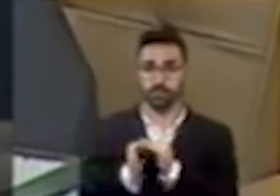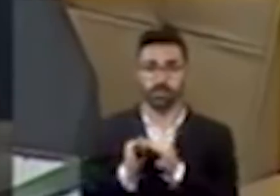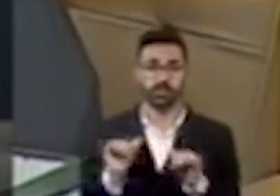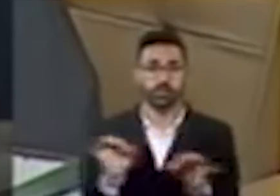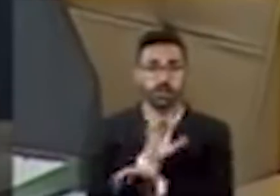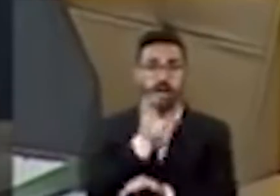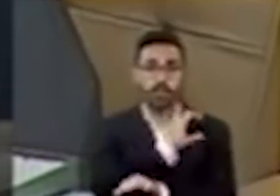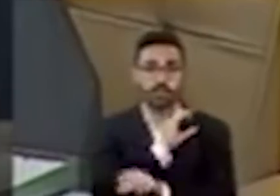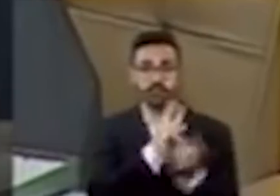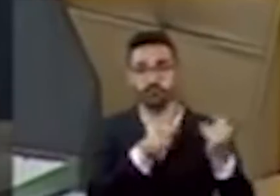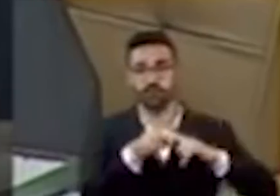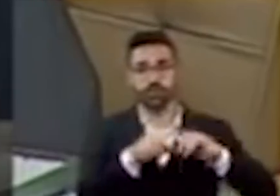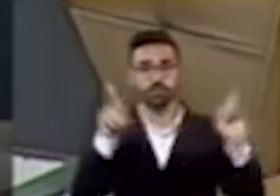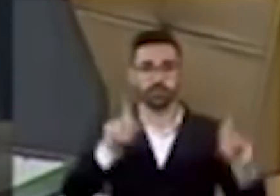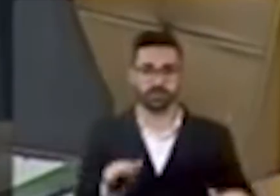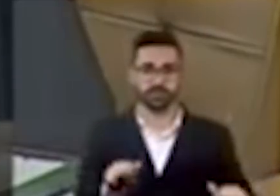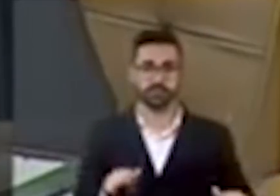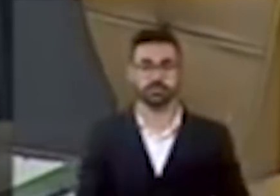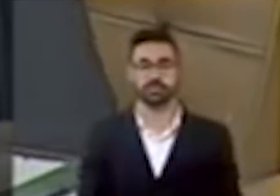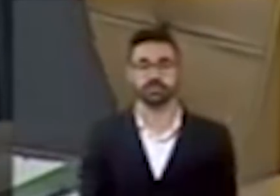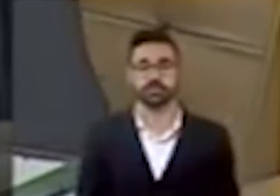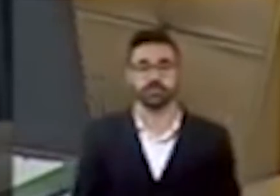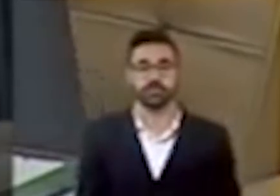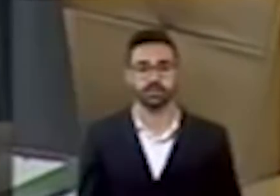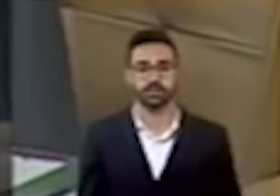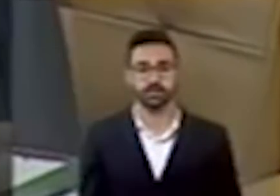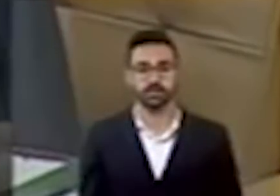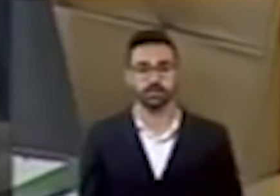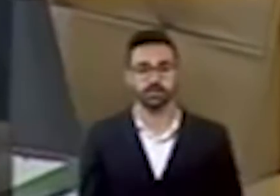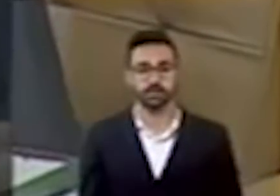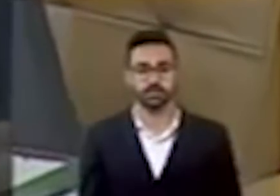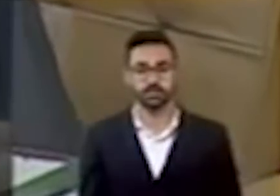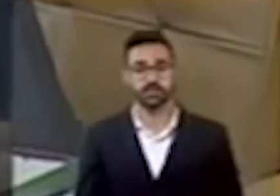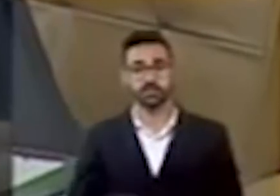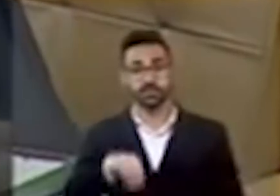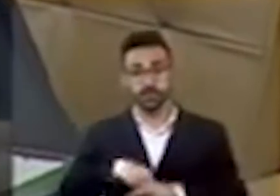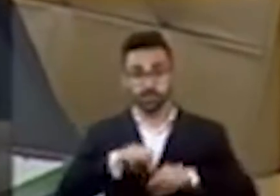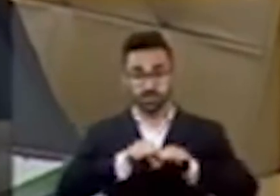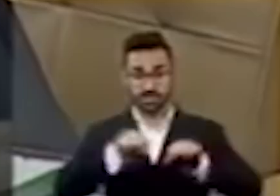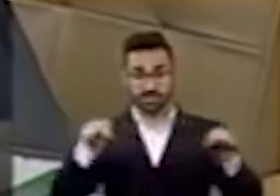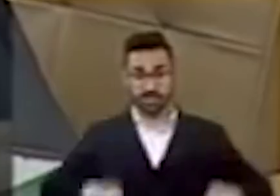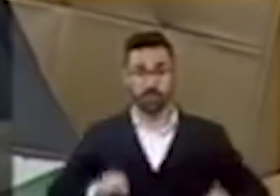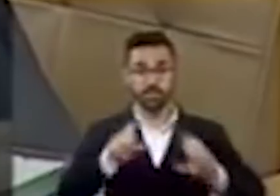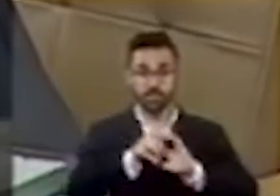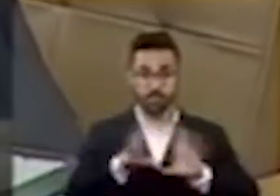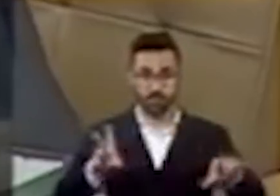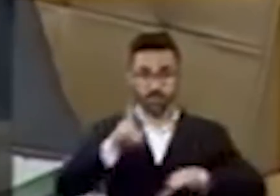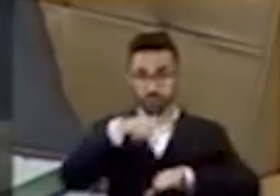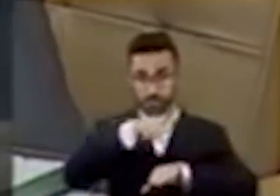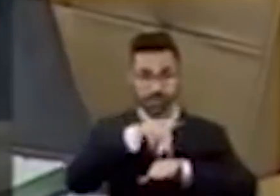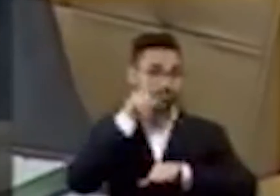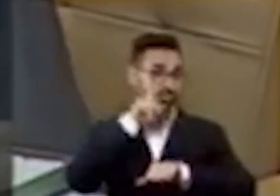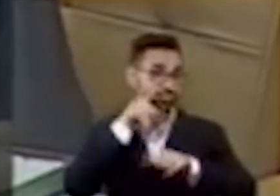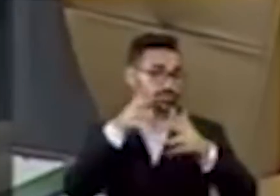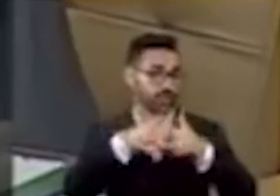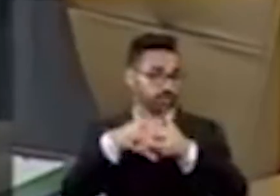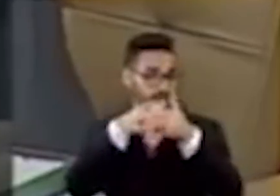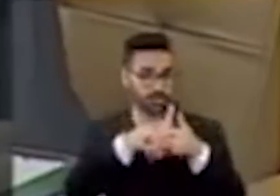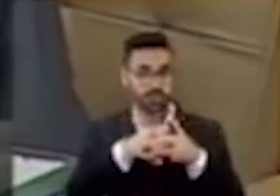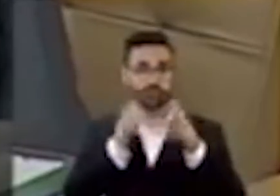hábil, aproveitando a ocasião. Prossigo eu. No sistema democrático constitucional dos Estados Unidos,